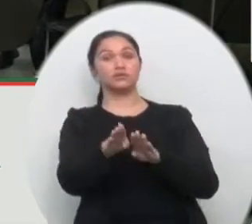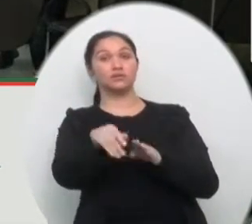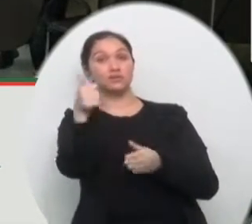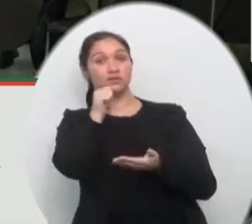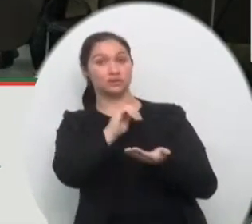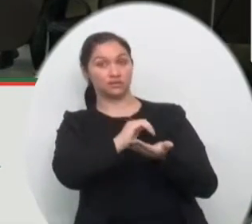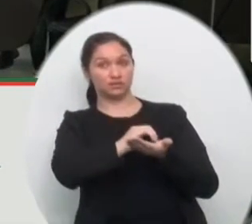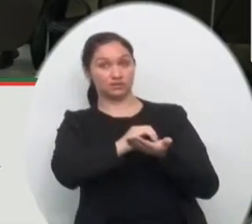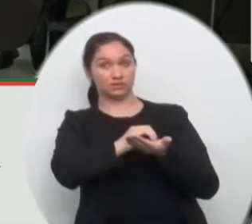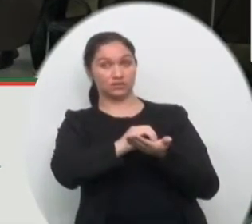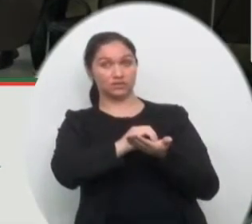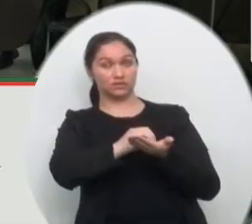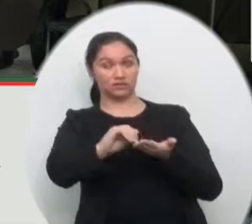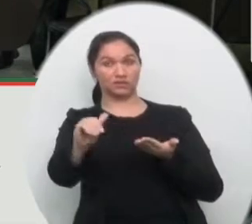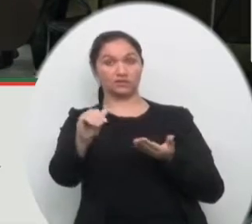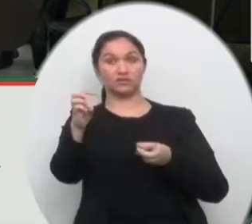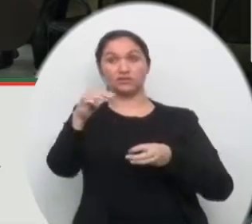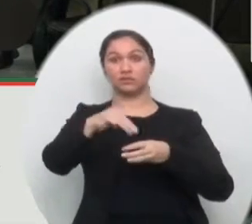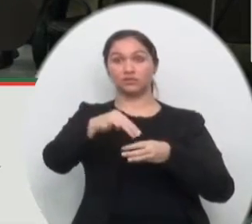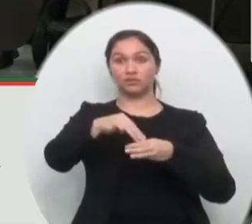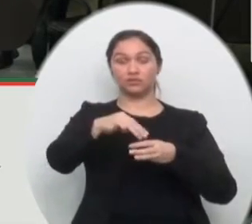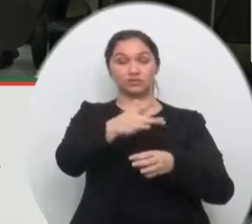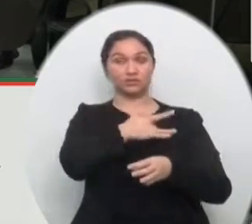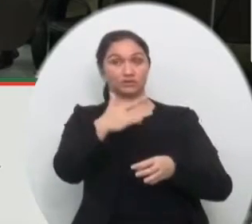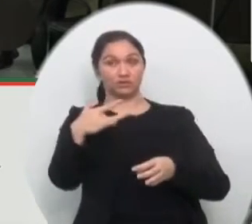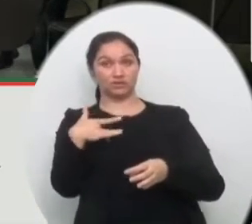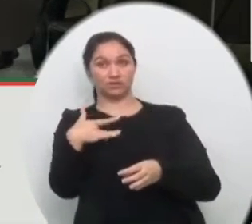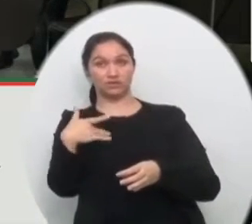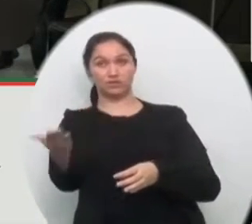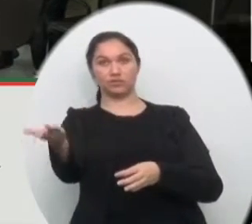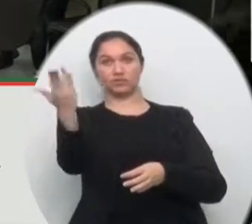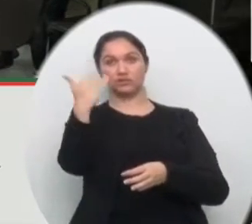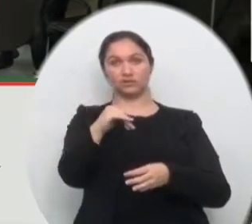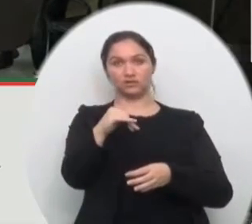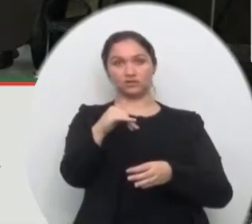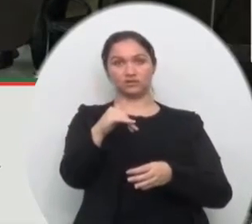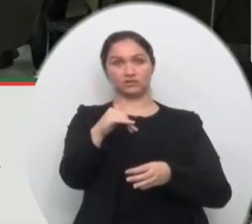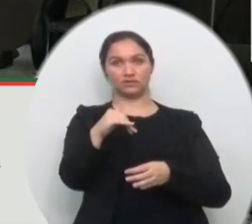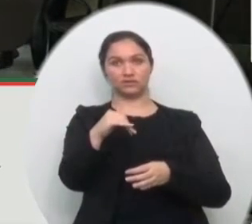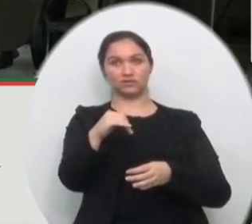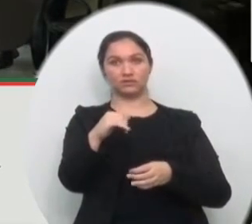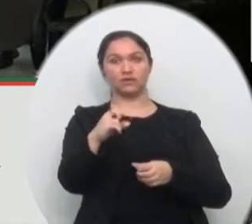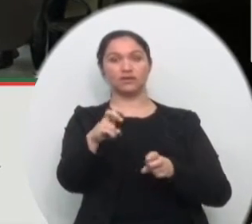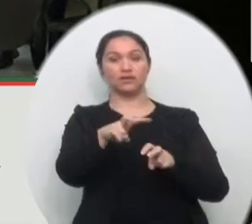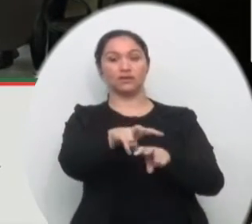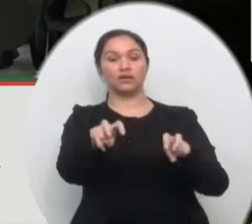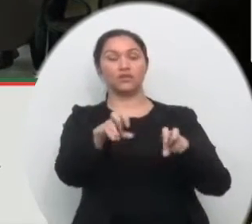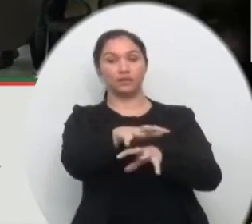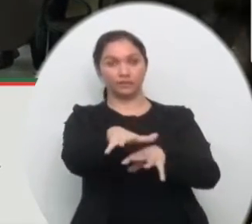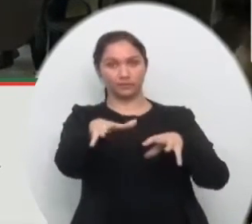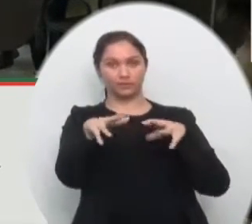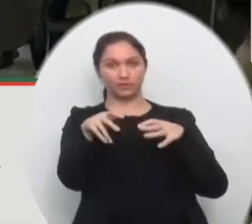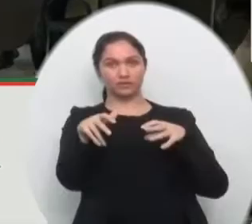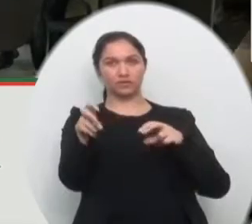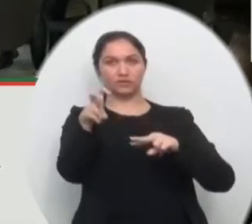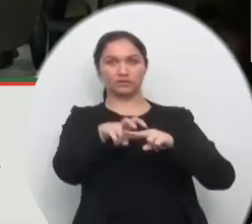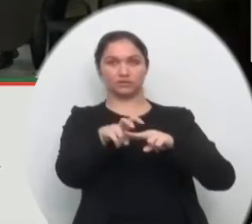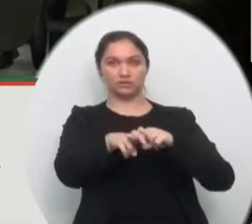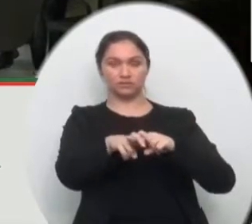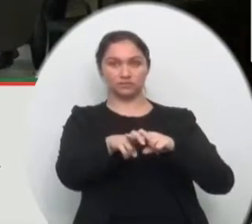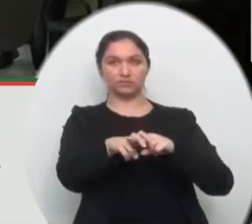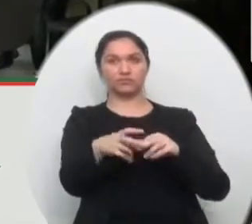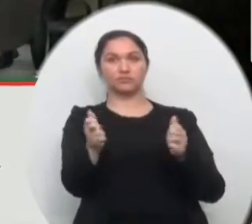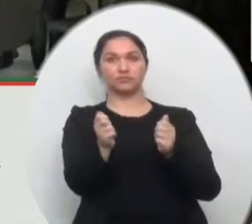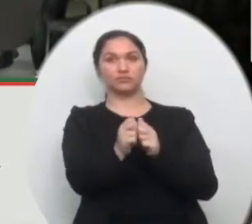saúde, senhora Franciele Lazarim de Freitas Gava, para que adentrem ao plenário e tomem assento junto à mesa diretora, a fim de acompanharem a